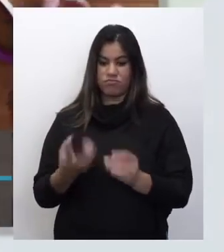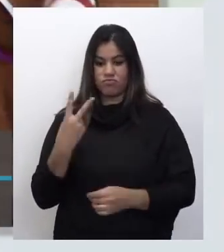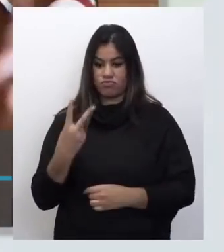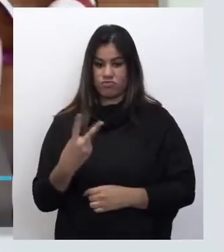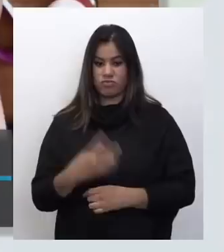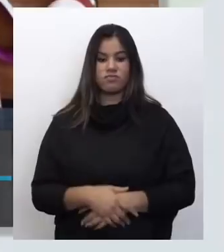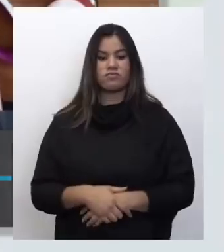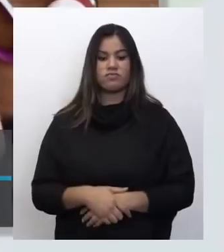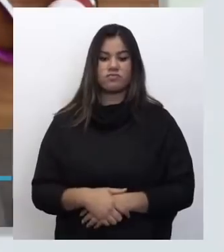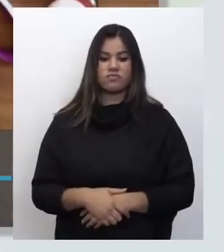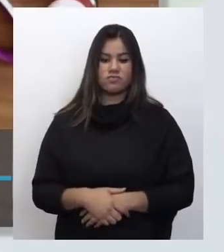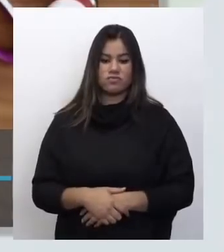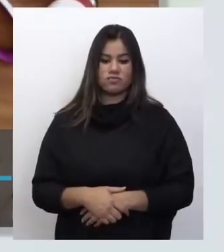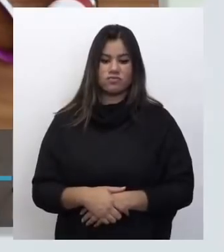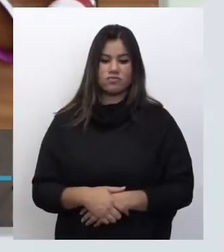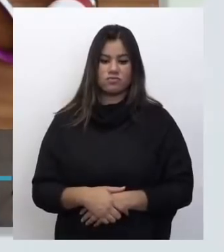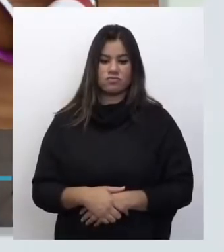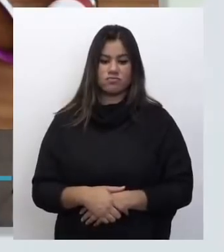Então, aqui é da primeira